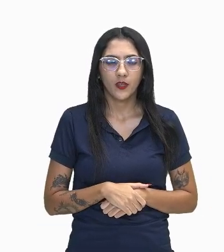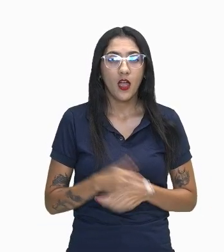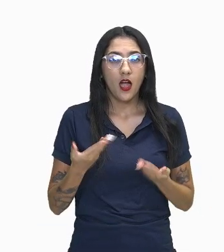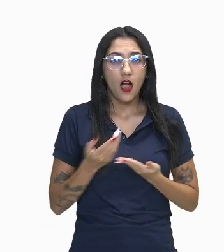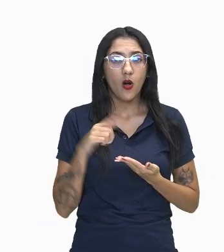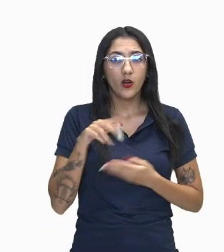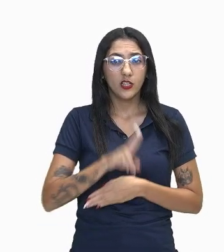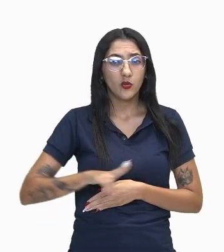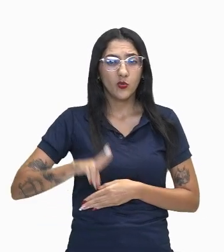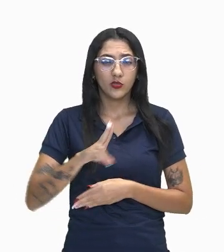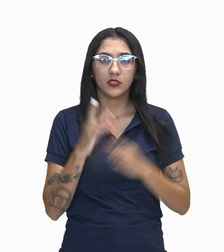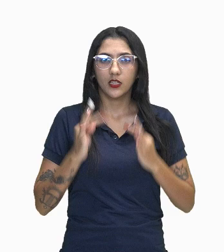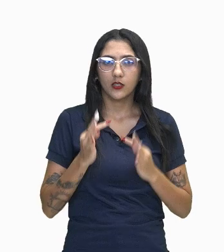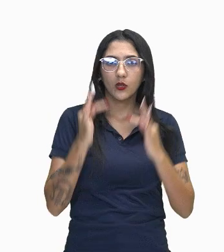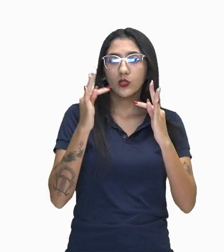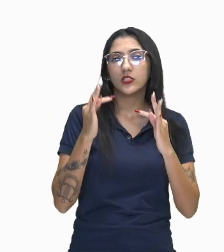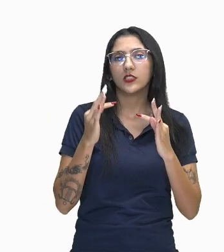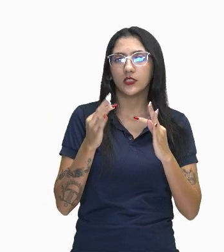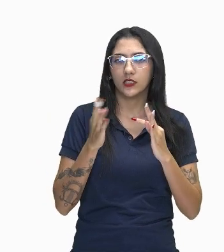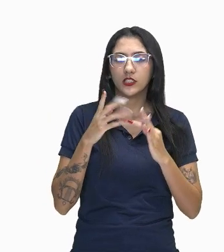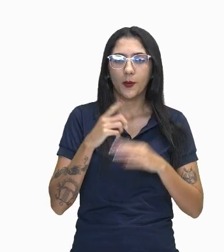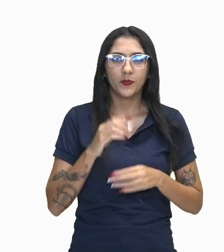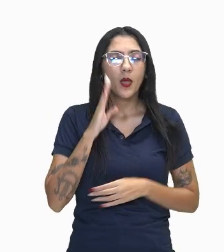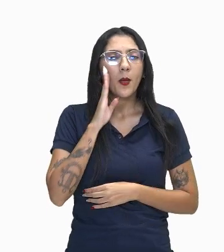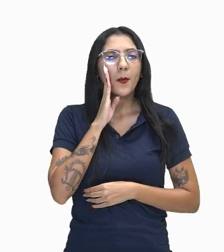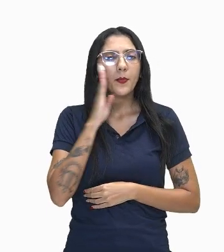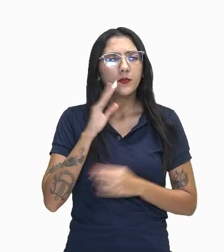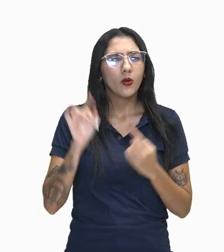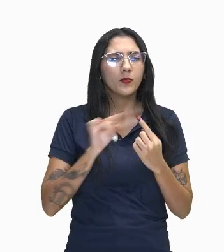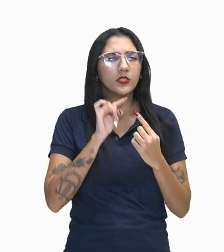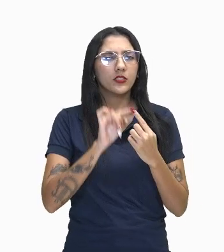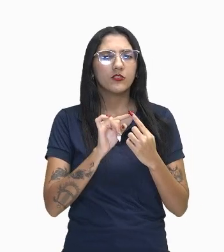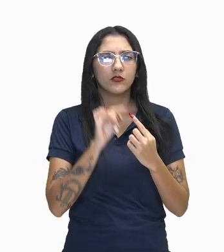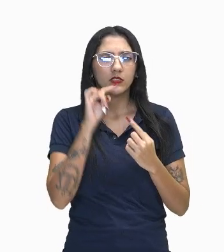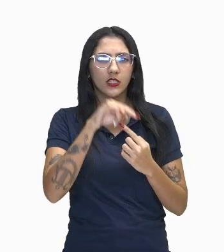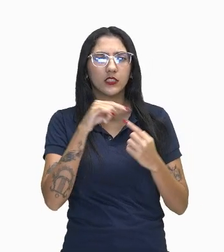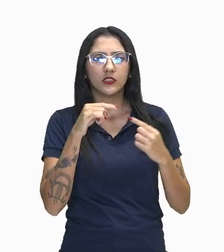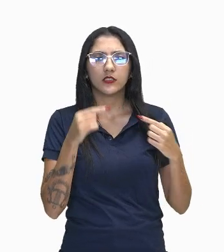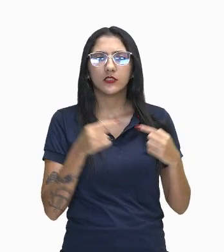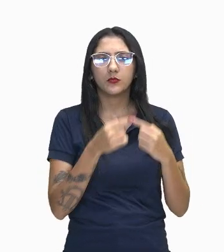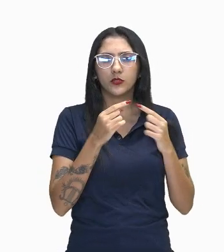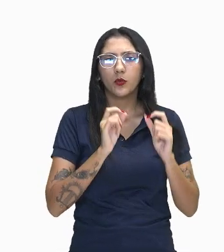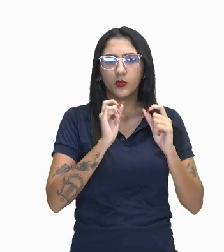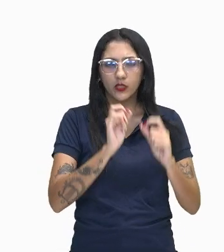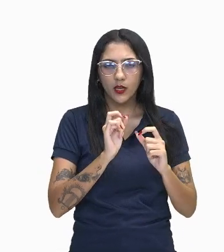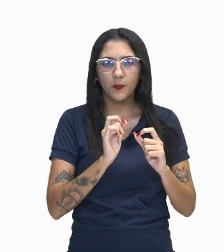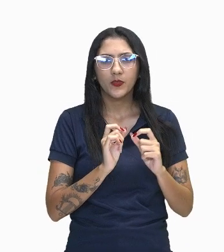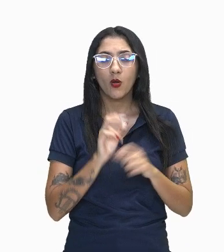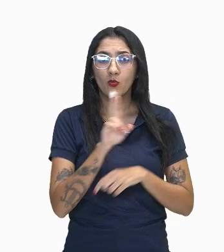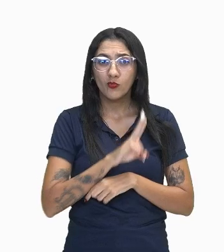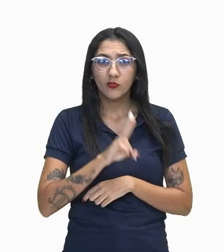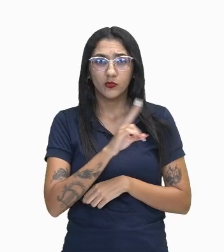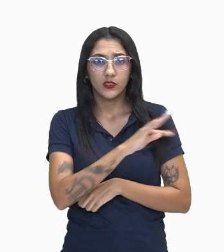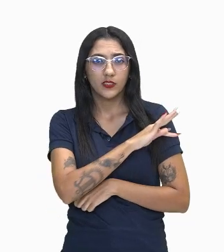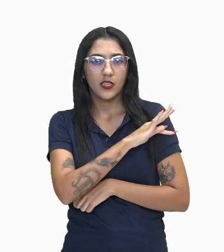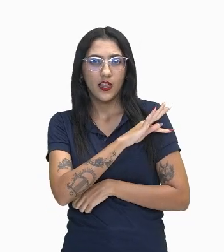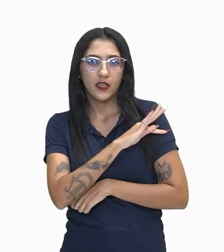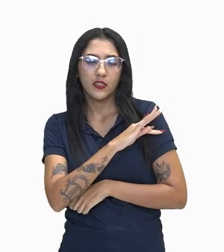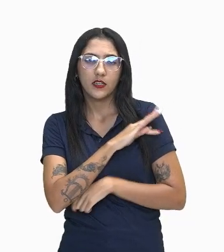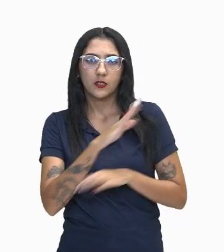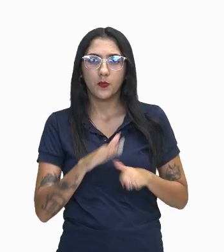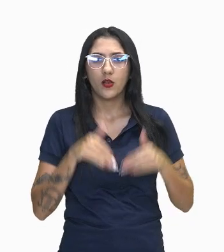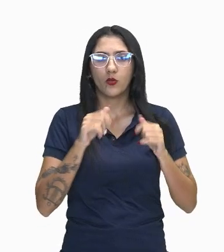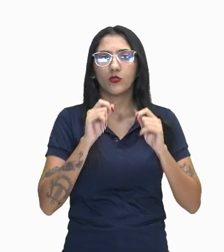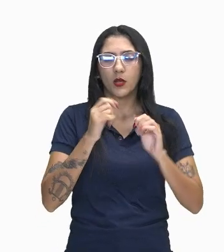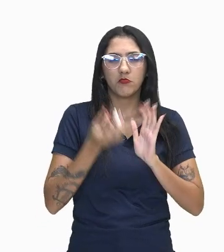mecanização da agricultura. E o principal objetivo, né, de ocorrer essa mecanização vai ser o de aumentar